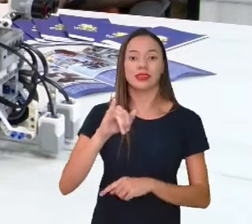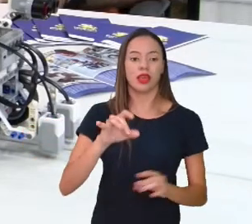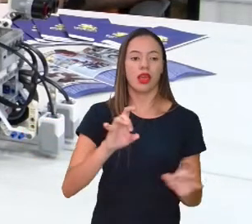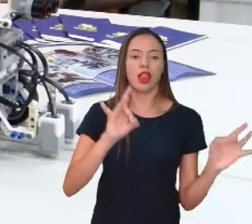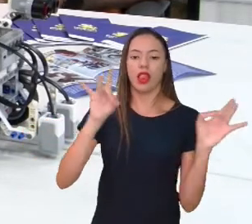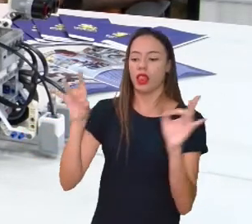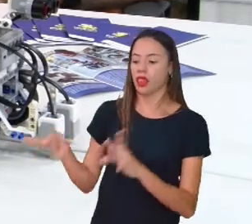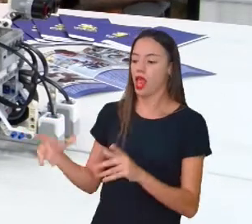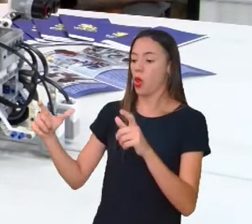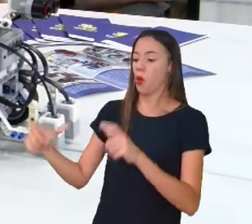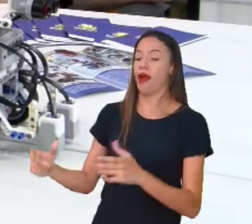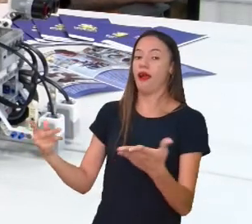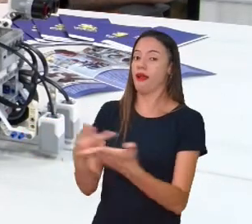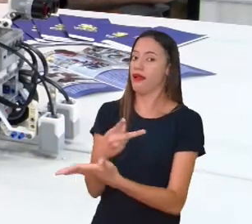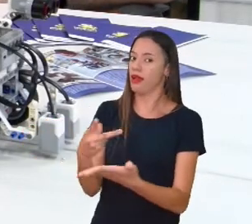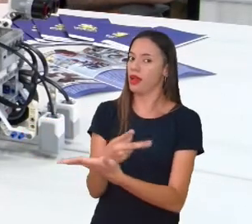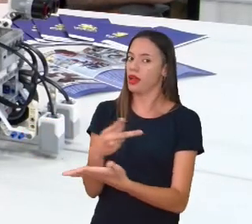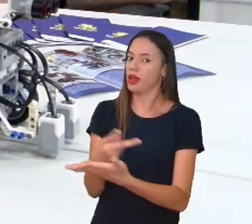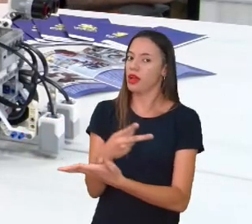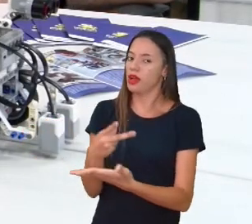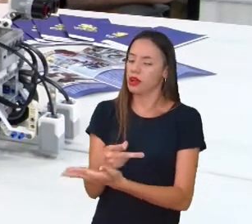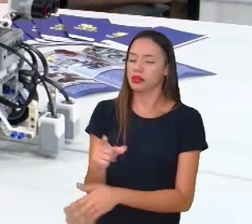forma inadequada, a gente